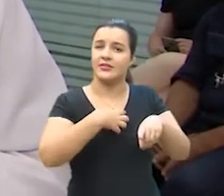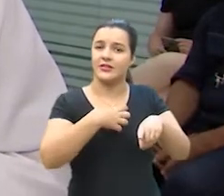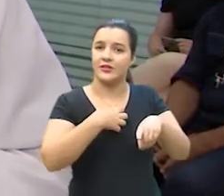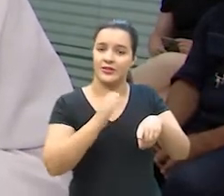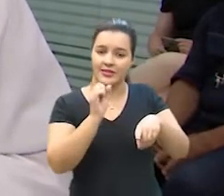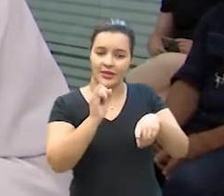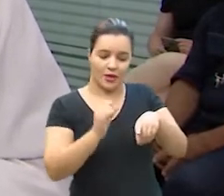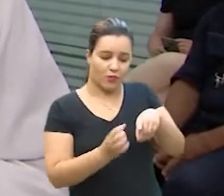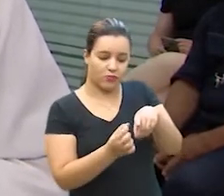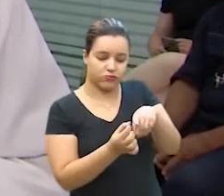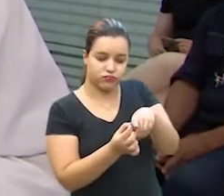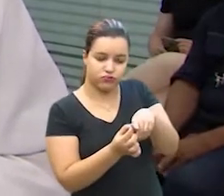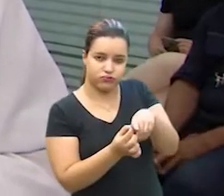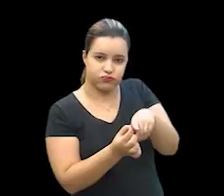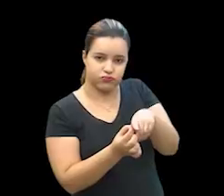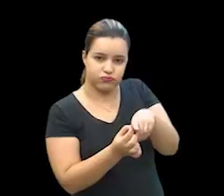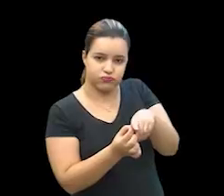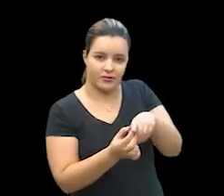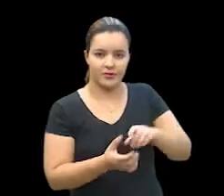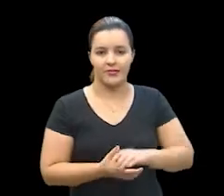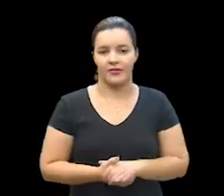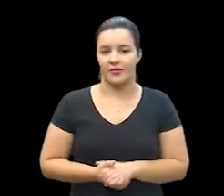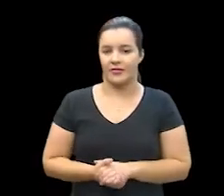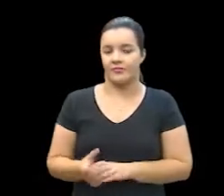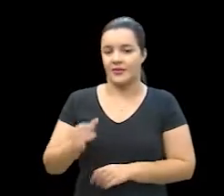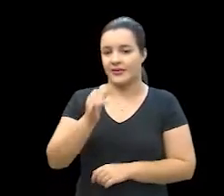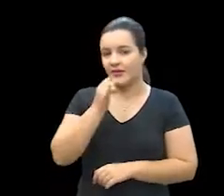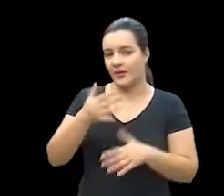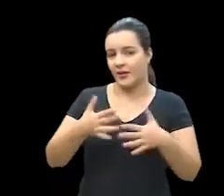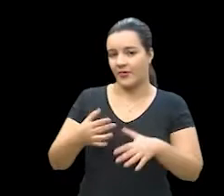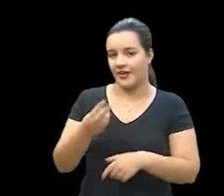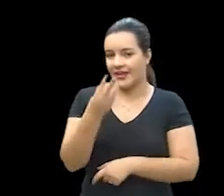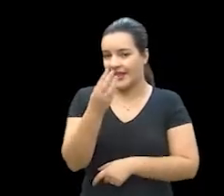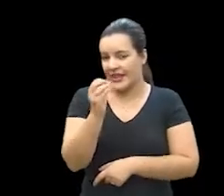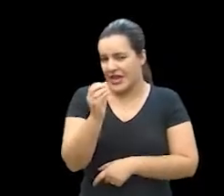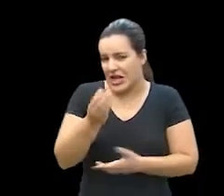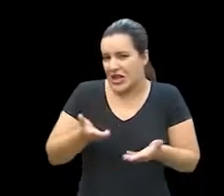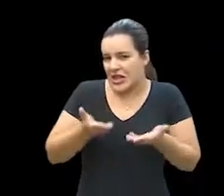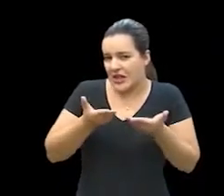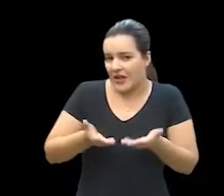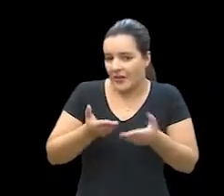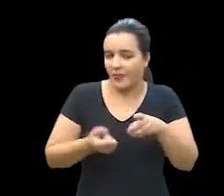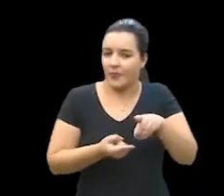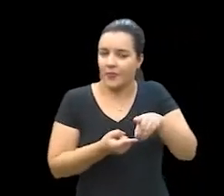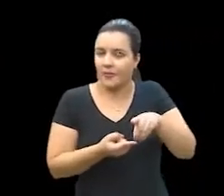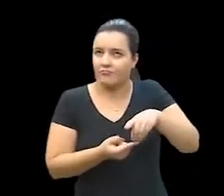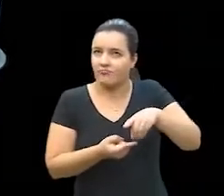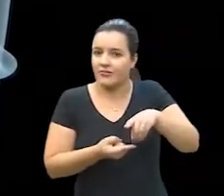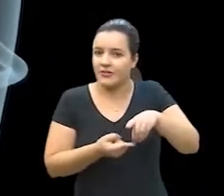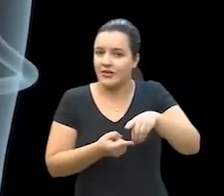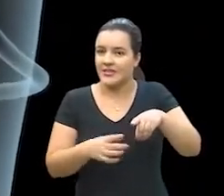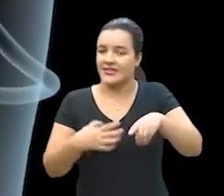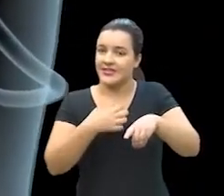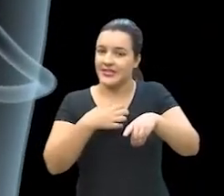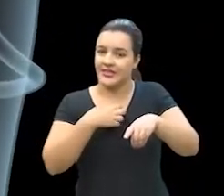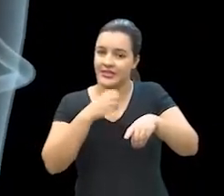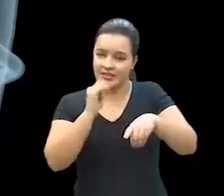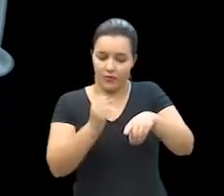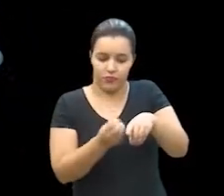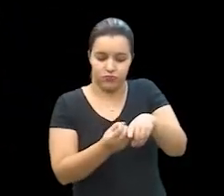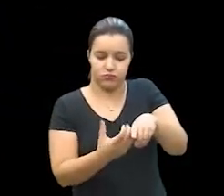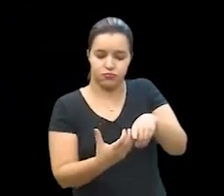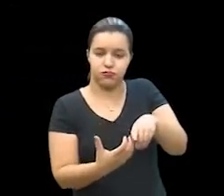da manipulação, ver o tamanho da próstata. É uma glândula que tem mais ou menos umas 30 gramas, e você